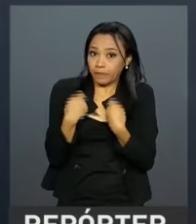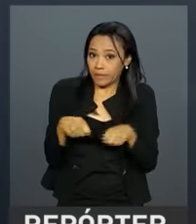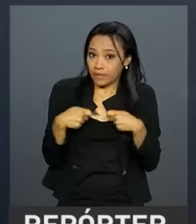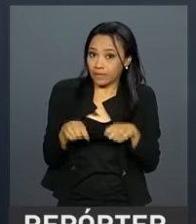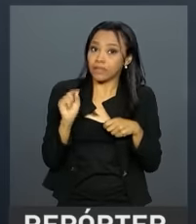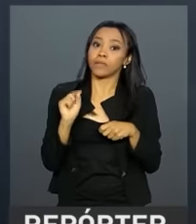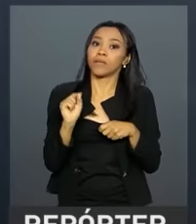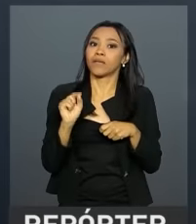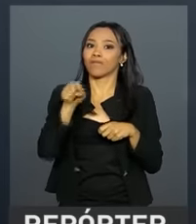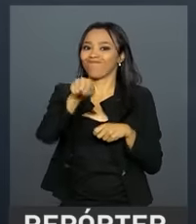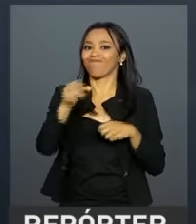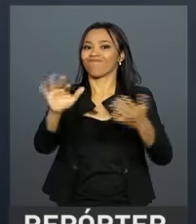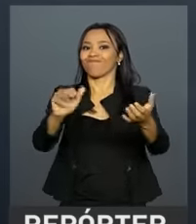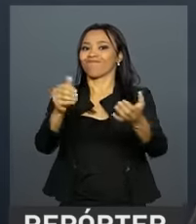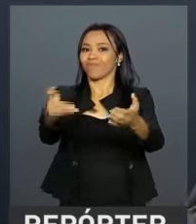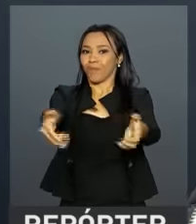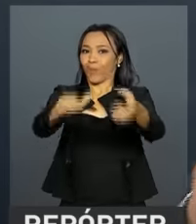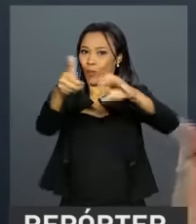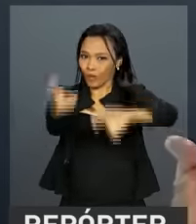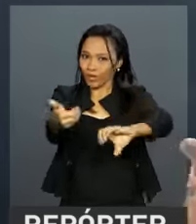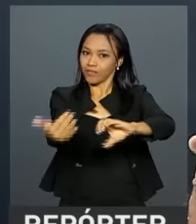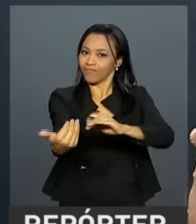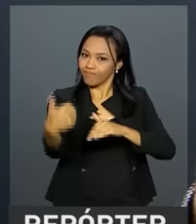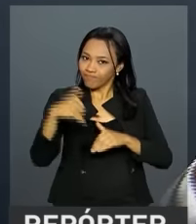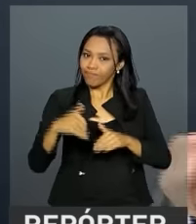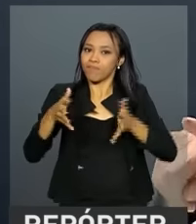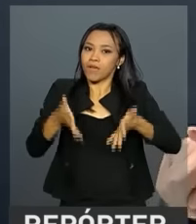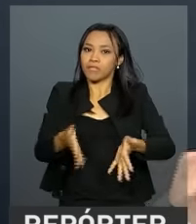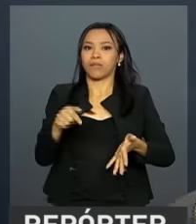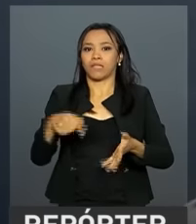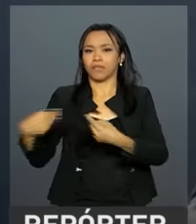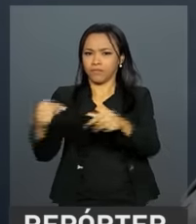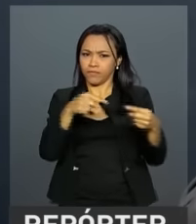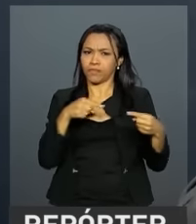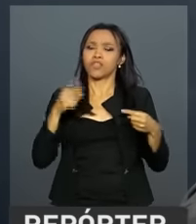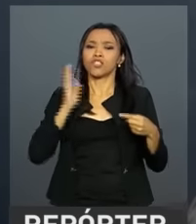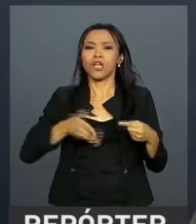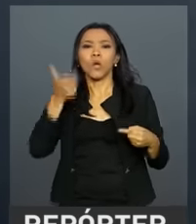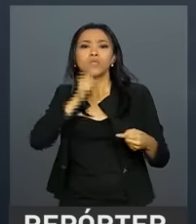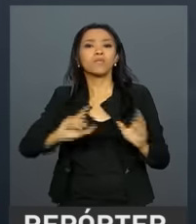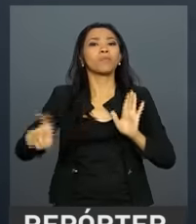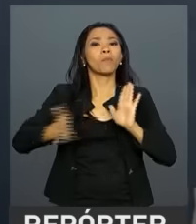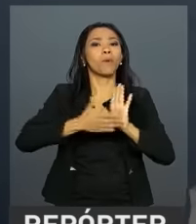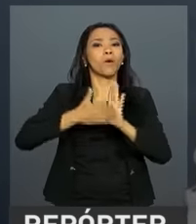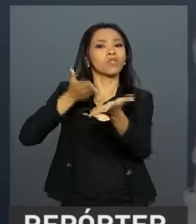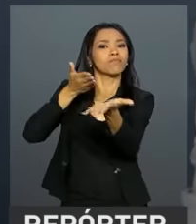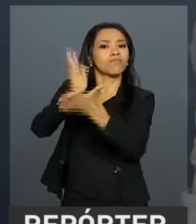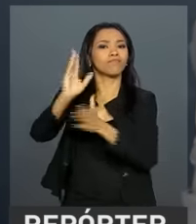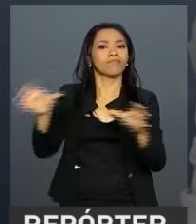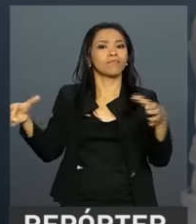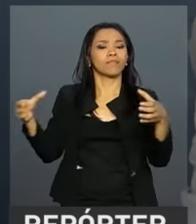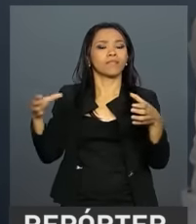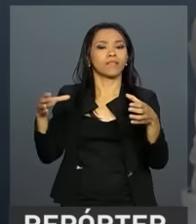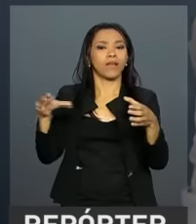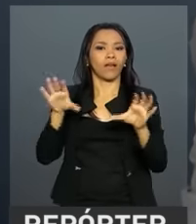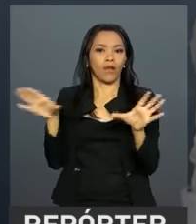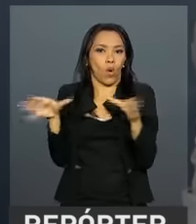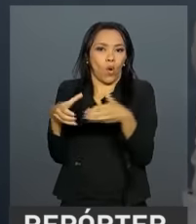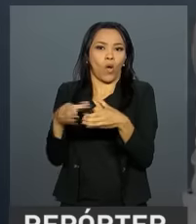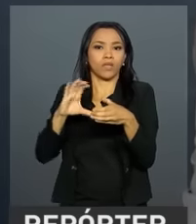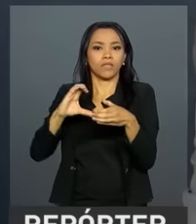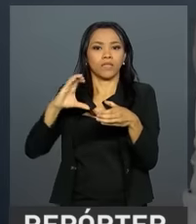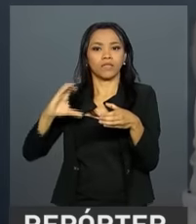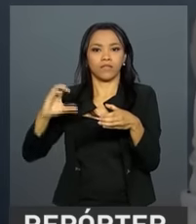o Congresso Nacional nós já ganhamos admissibilidade dessa proposta na comissão de conção e justiça e agora no mês de fevereiro se forma a